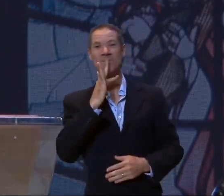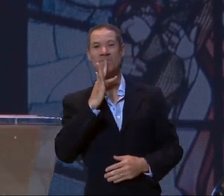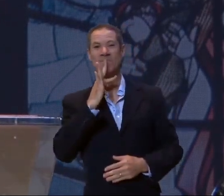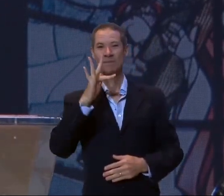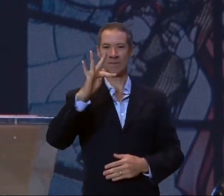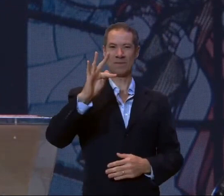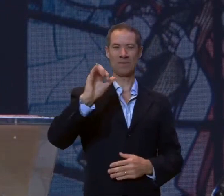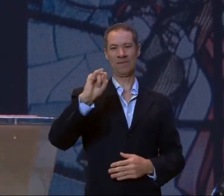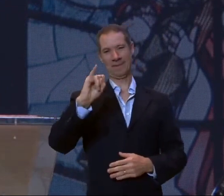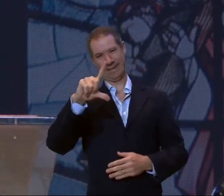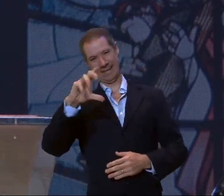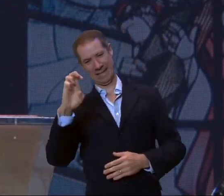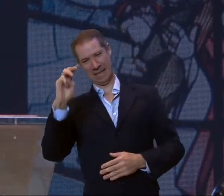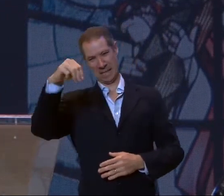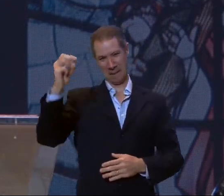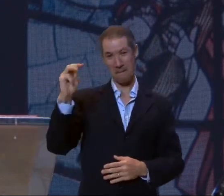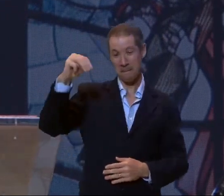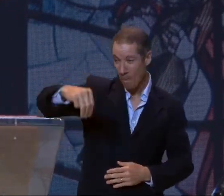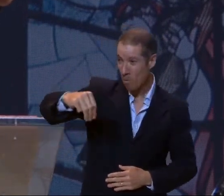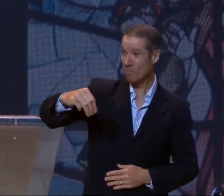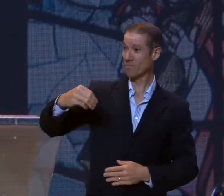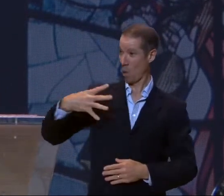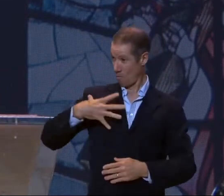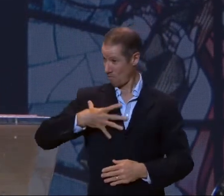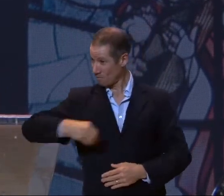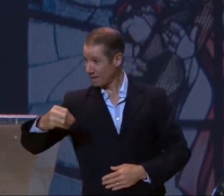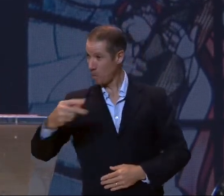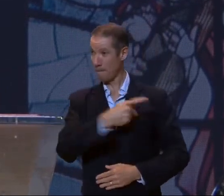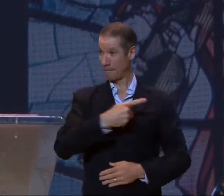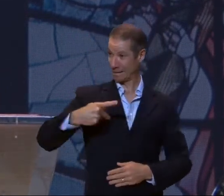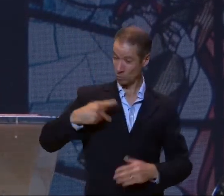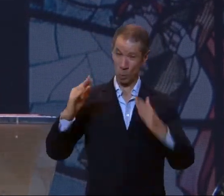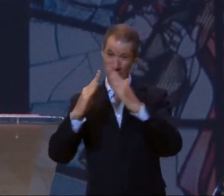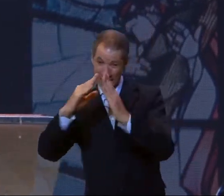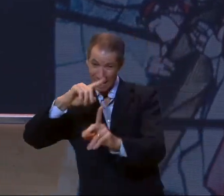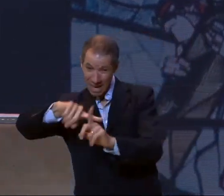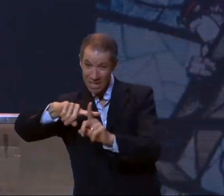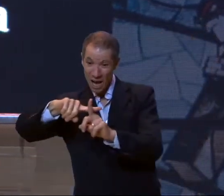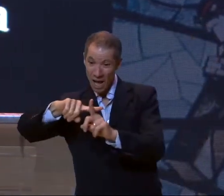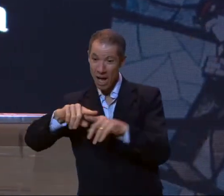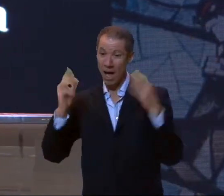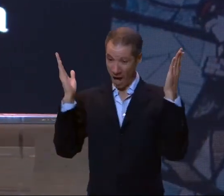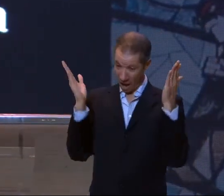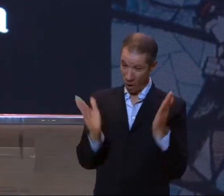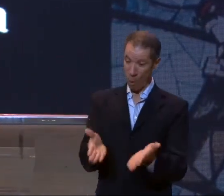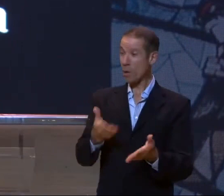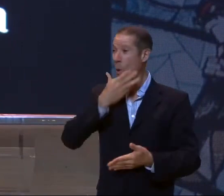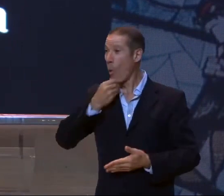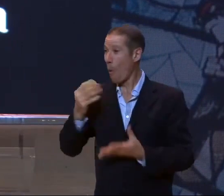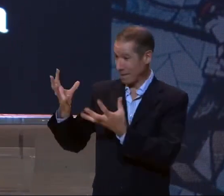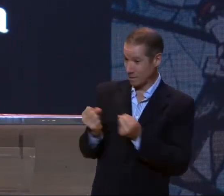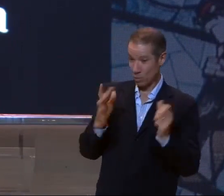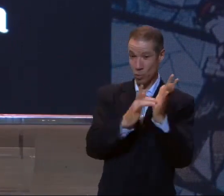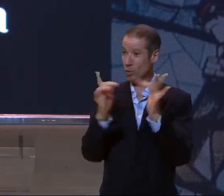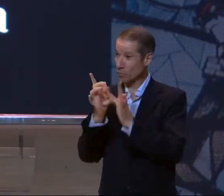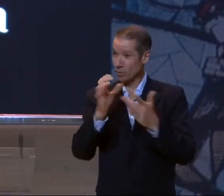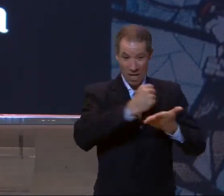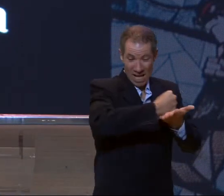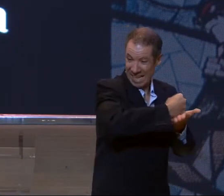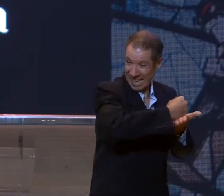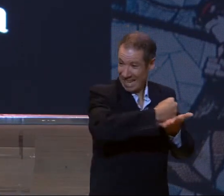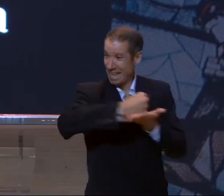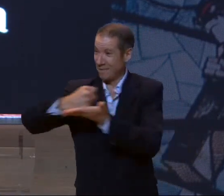Era na casa de Filemão, seu filho Arquipo era o pastor da igreja. Agora Onésimo está ali, ele vai levar